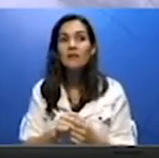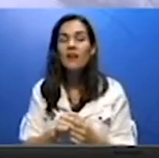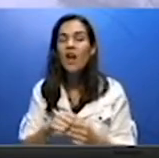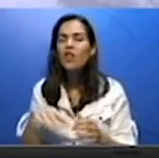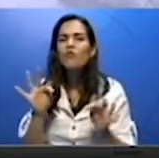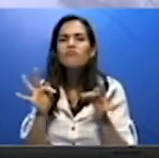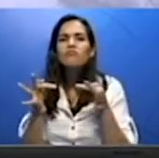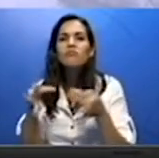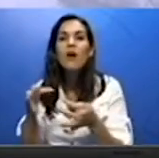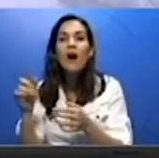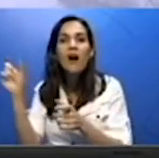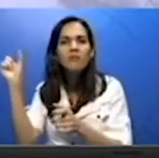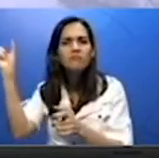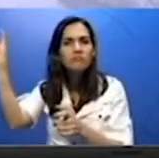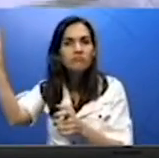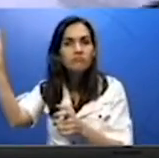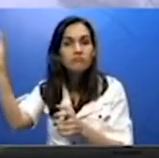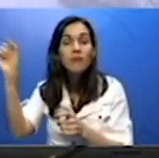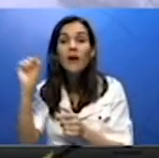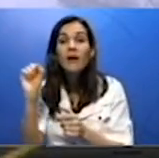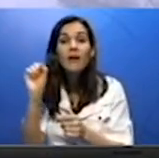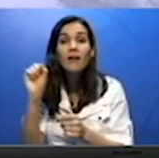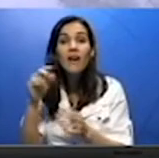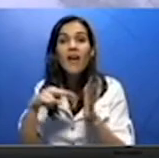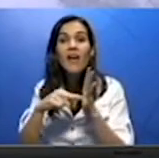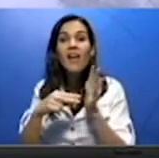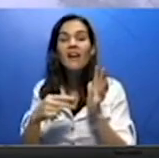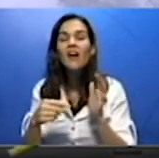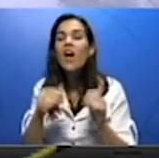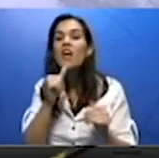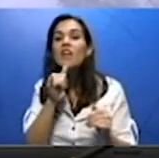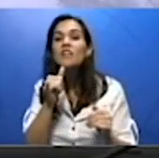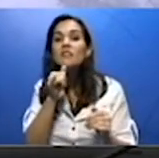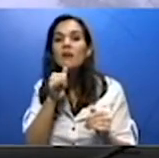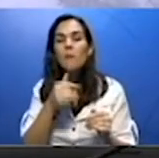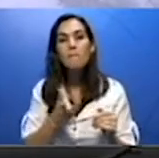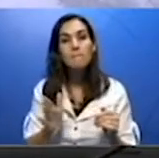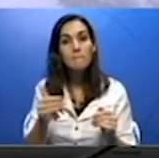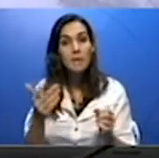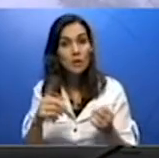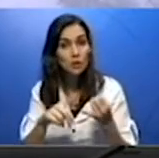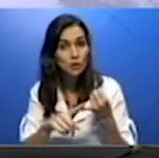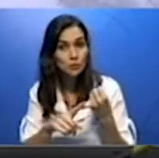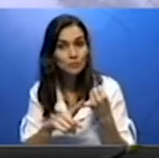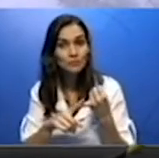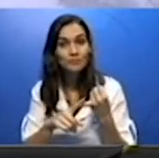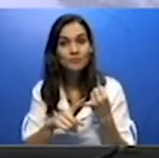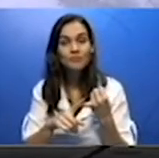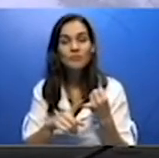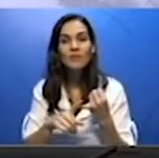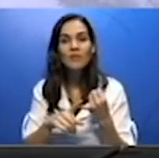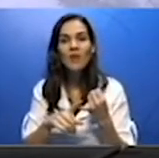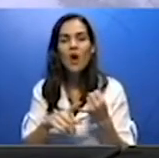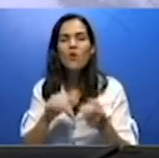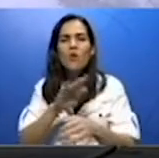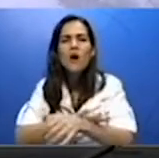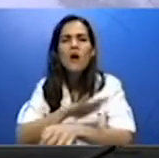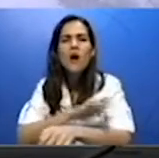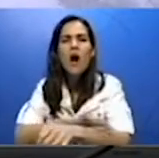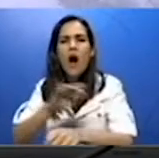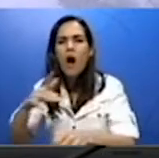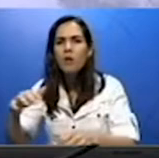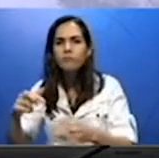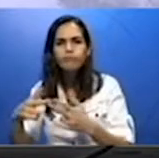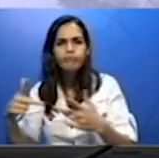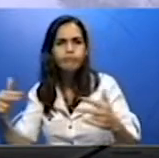animais aqui nessa extremidade como exemplos de cordados nós temos os peixes os anfíbios os répteis